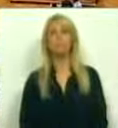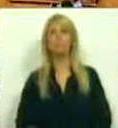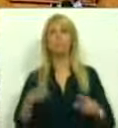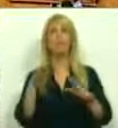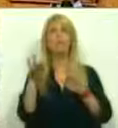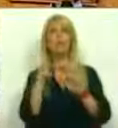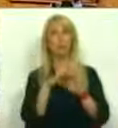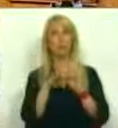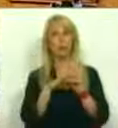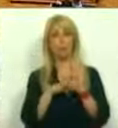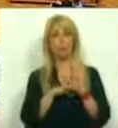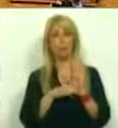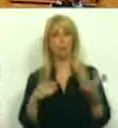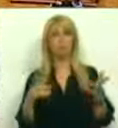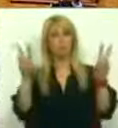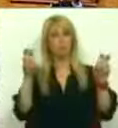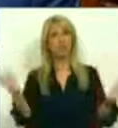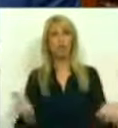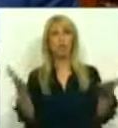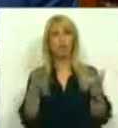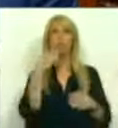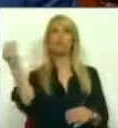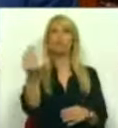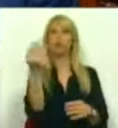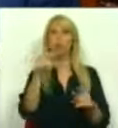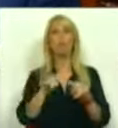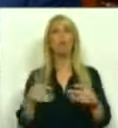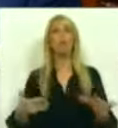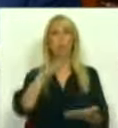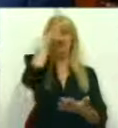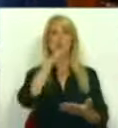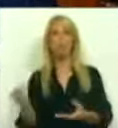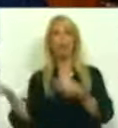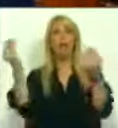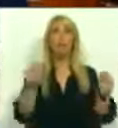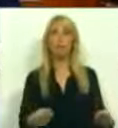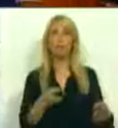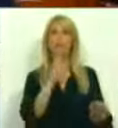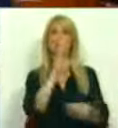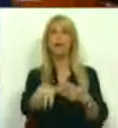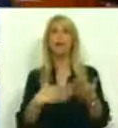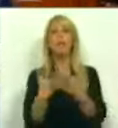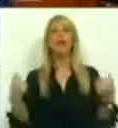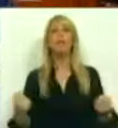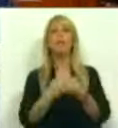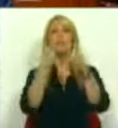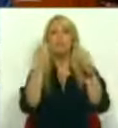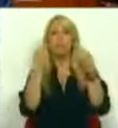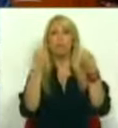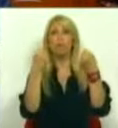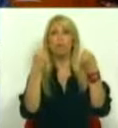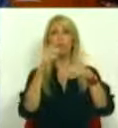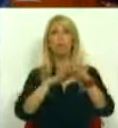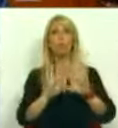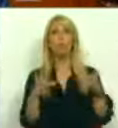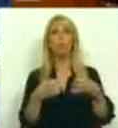O programa Estímulo Jovem, que hoje o Governo apresentou, é a resposta ao desafio lançado pela